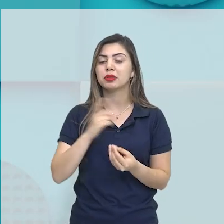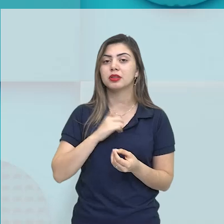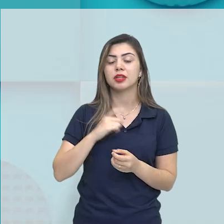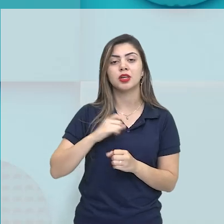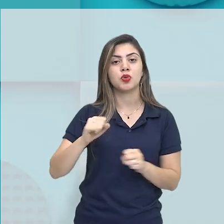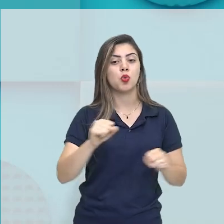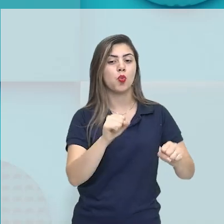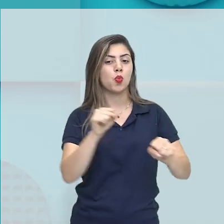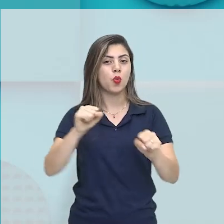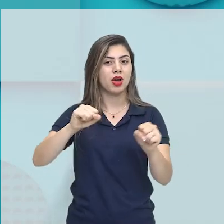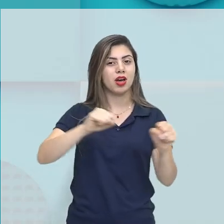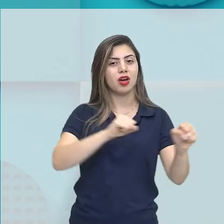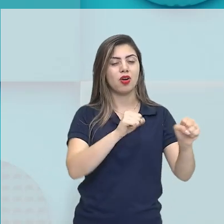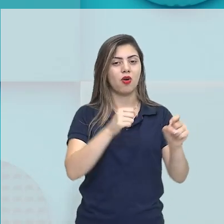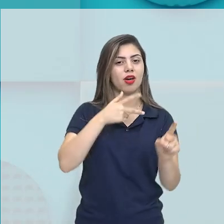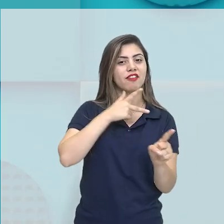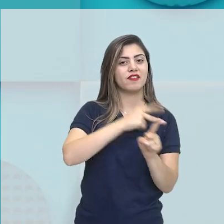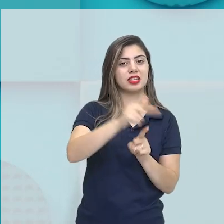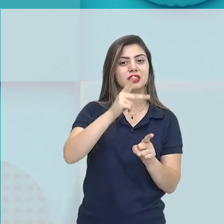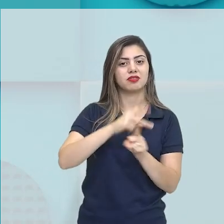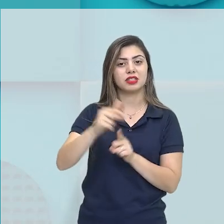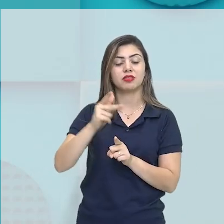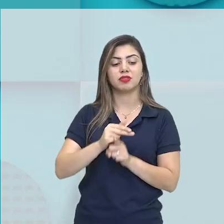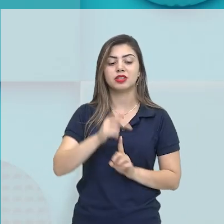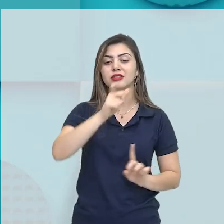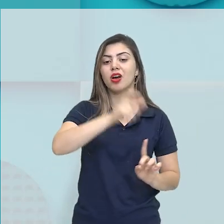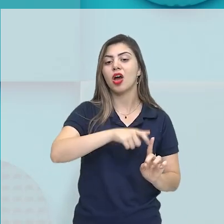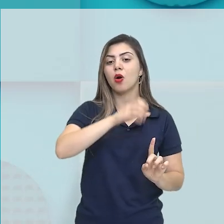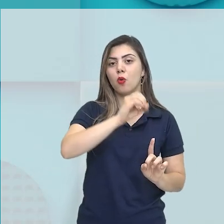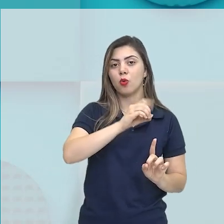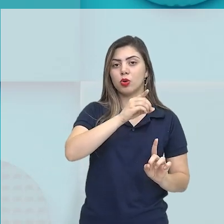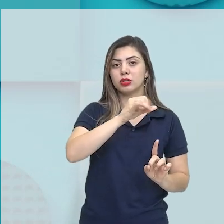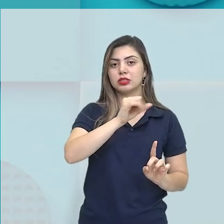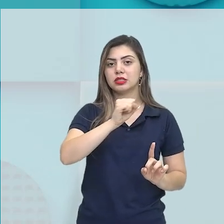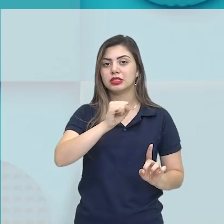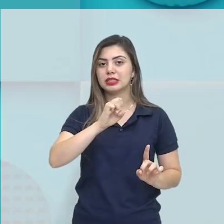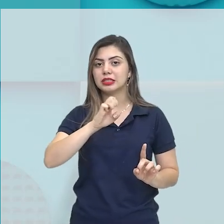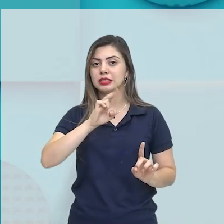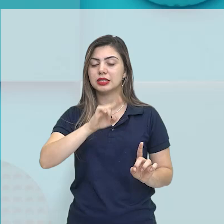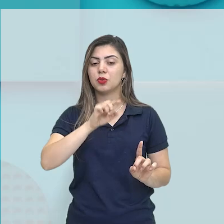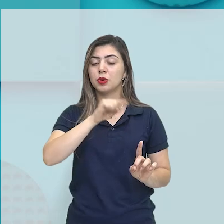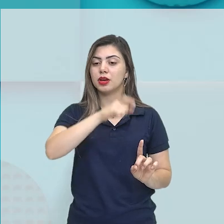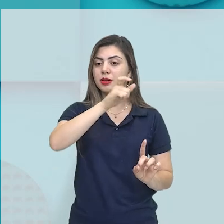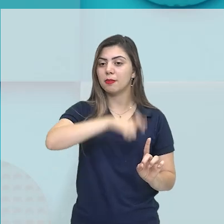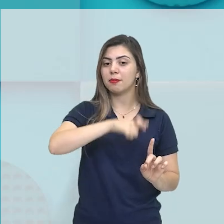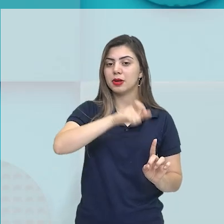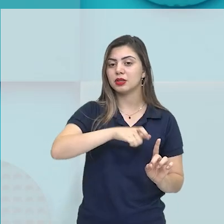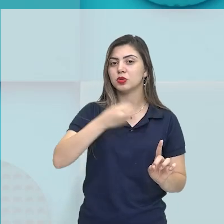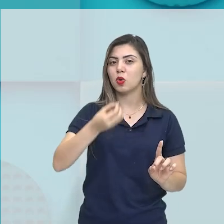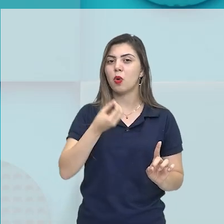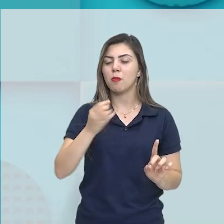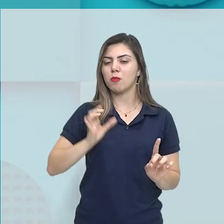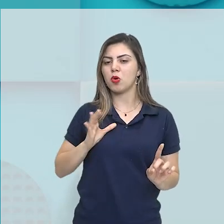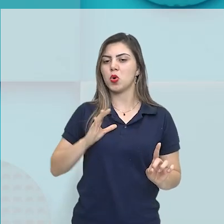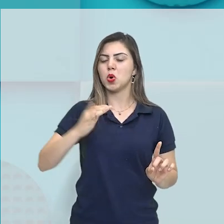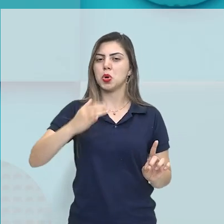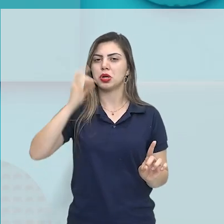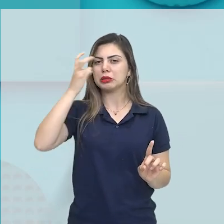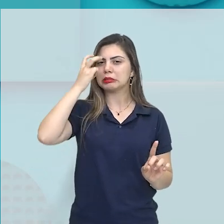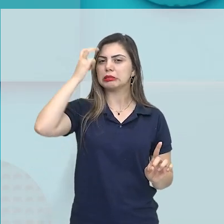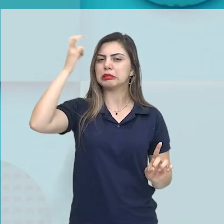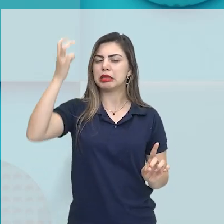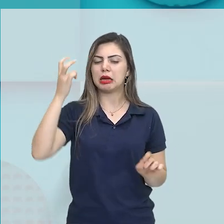estrutura elevada, ou seja, o Odisseu, que é o herói da história, ele é uma pessoa dotada de coragem,